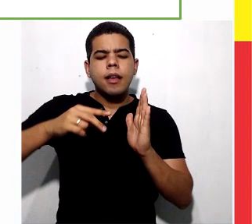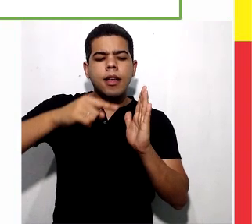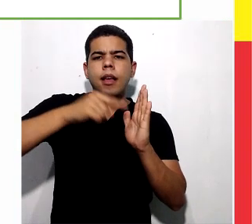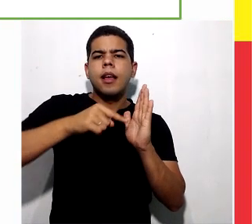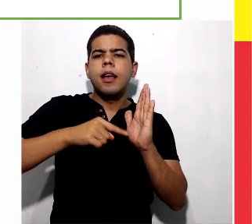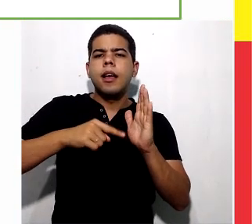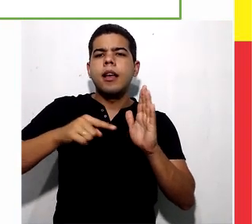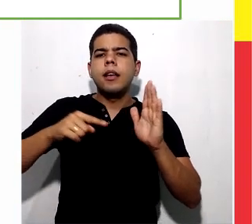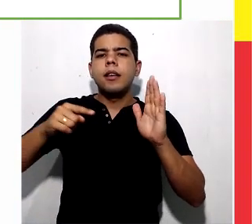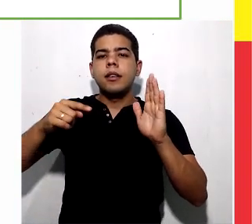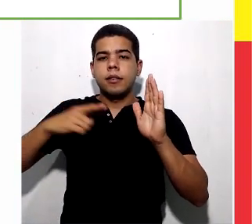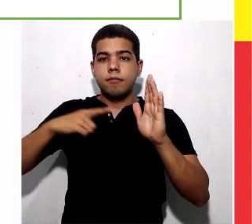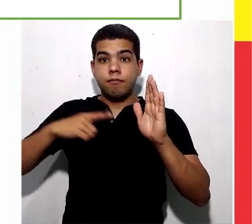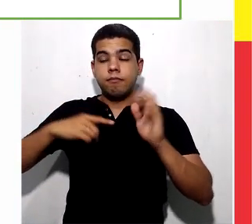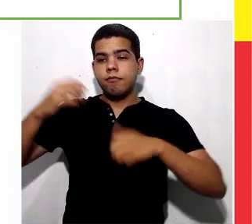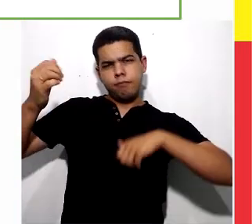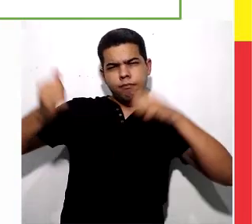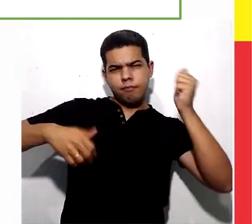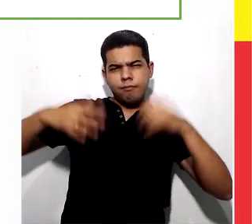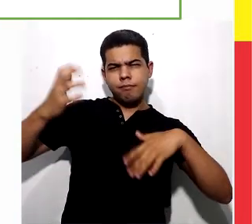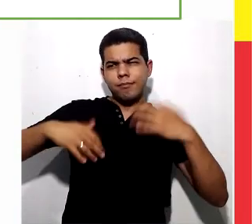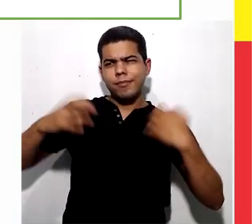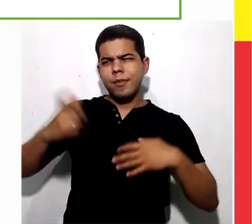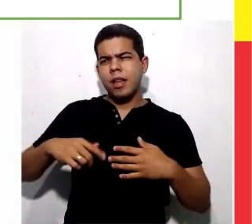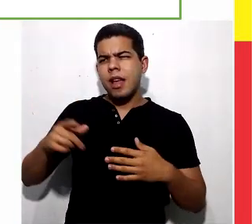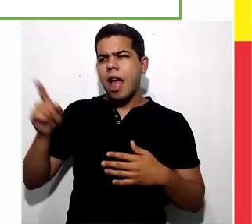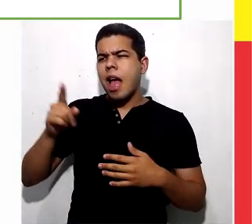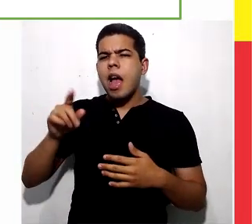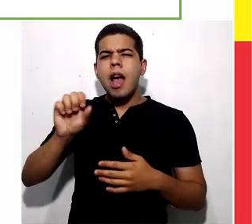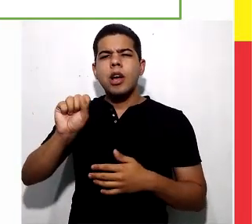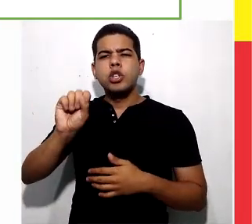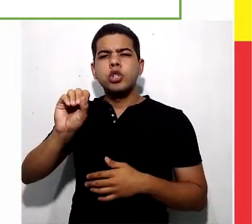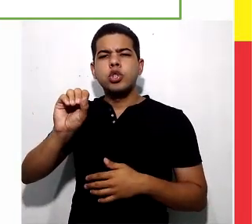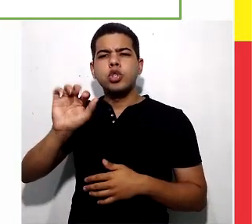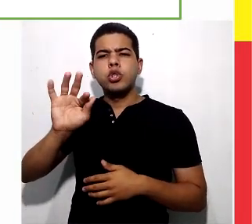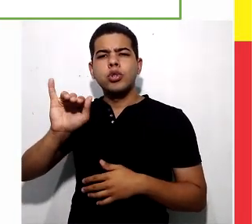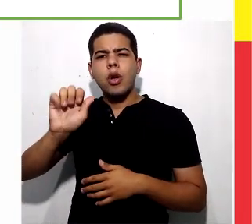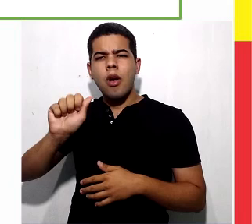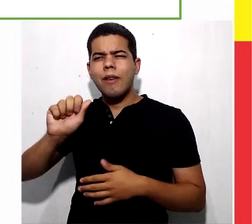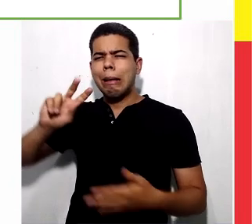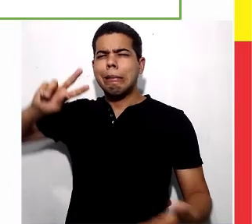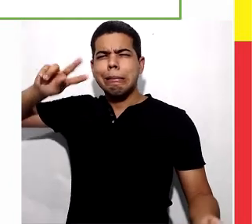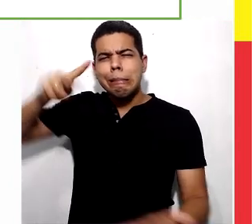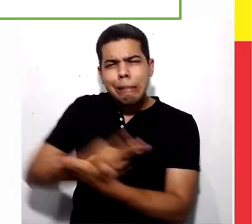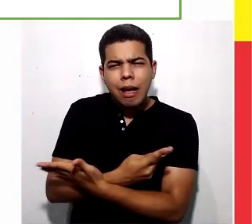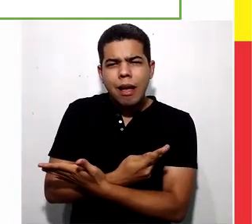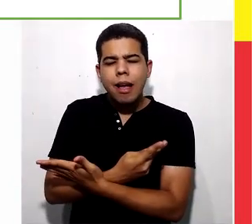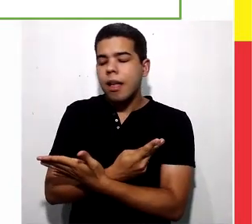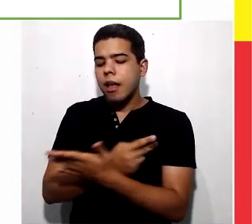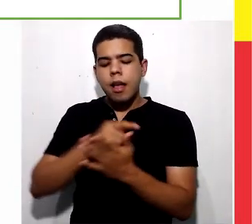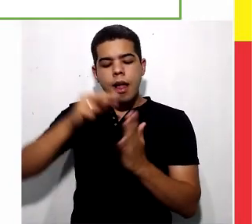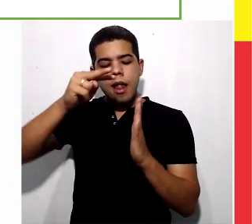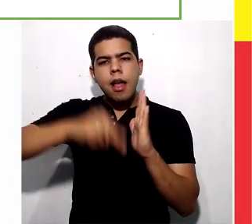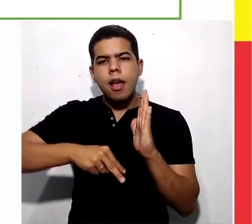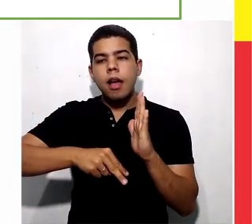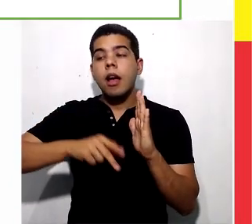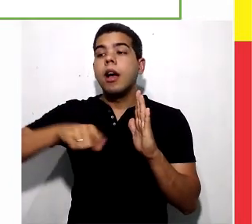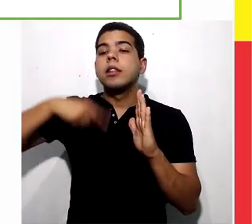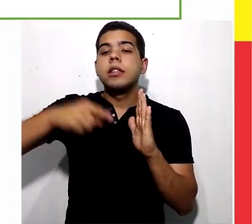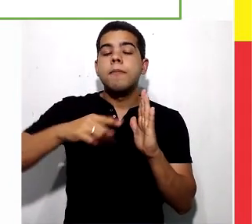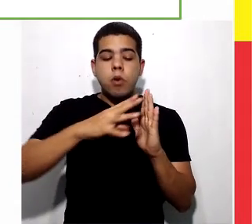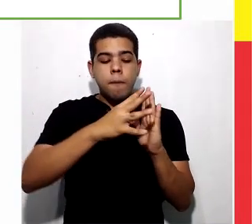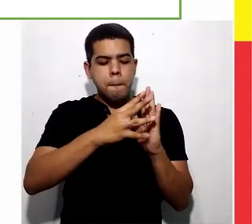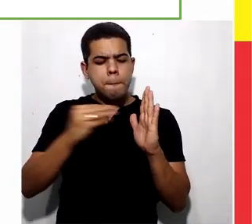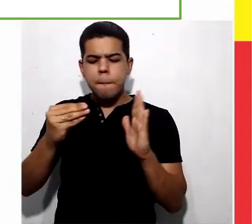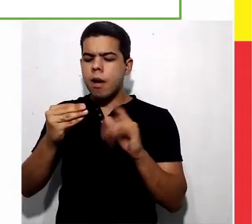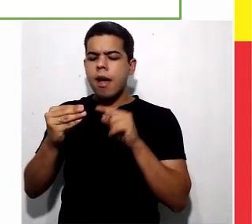Os Desastres de Sofia, da nossa escritora Clarice Lispector, e retire dele uma